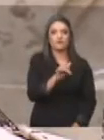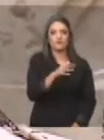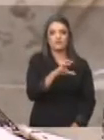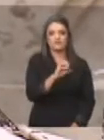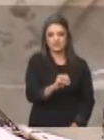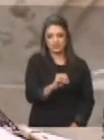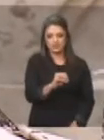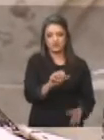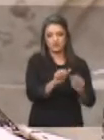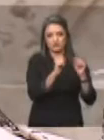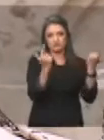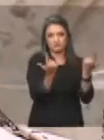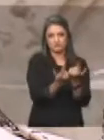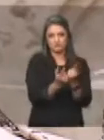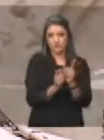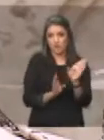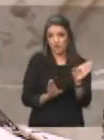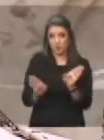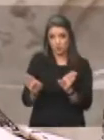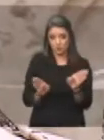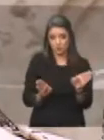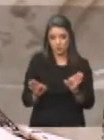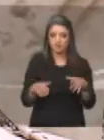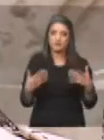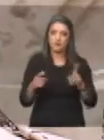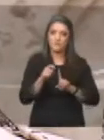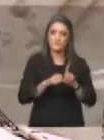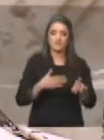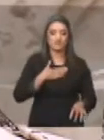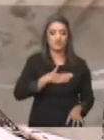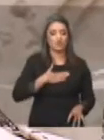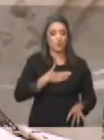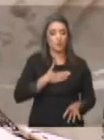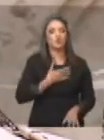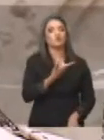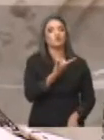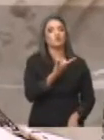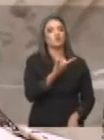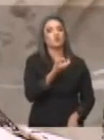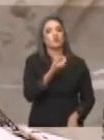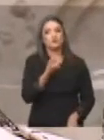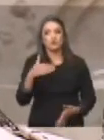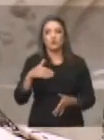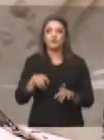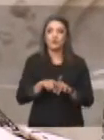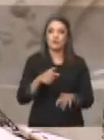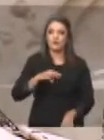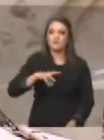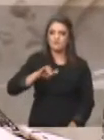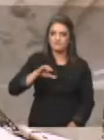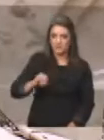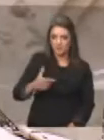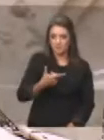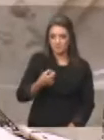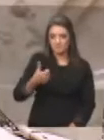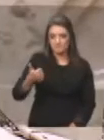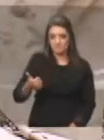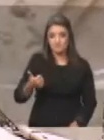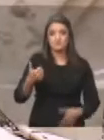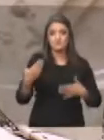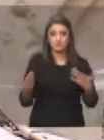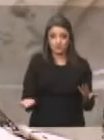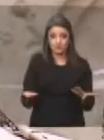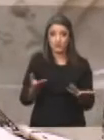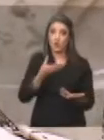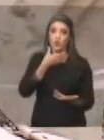Assembleia Legislativa do Amazonas, entre agosto de 2000 e maio de 2001. Durante este período, em que exerceu os 2